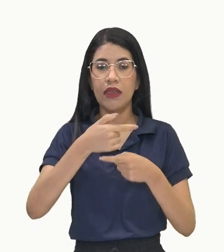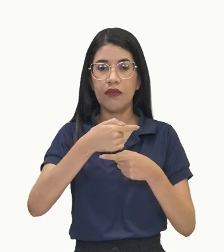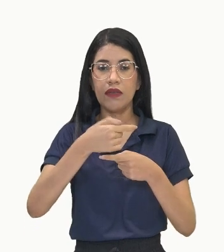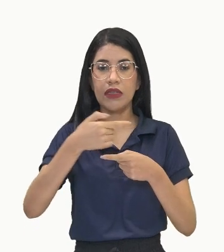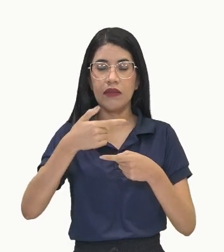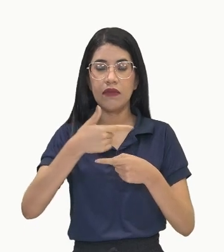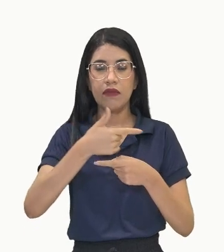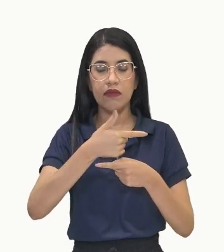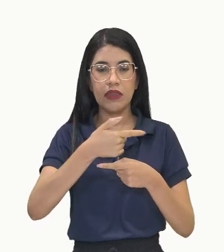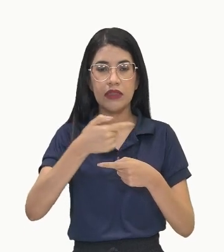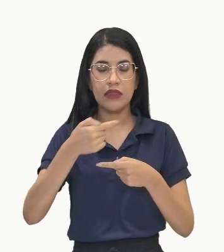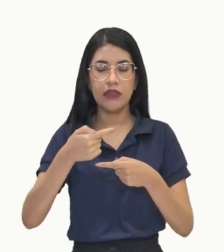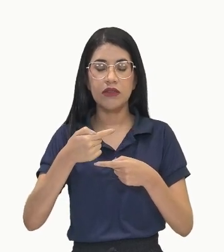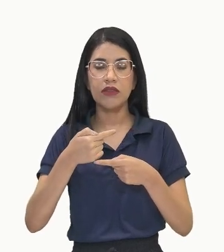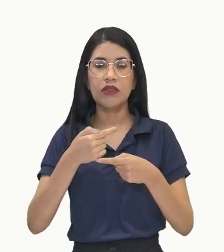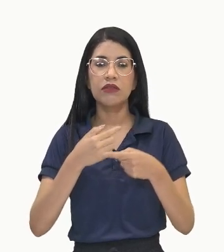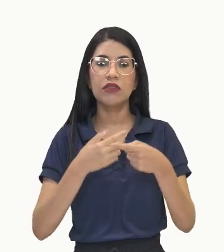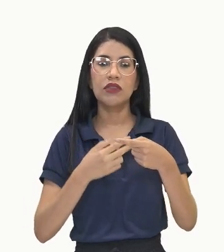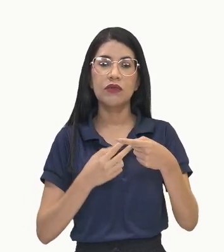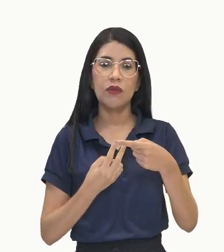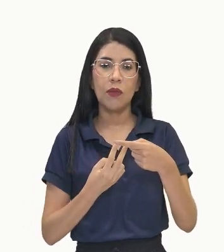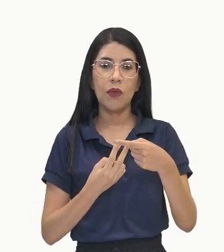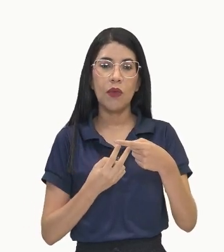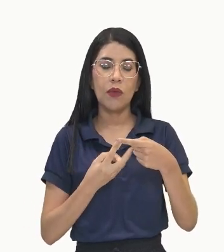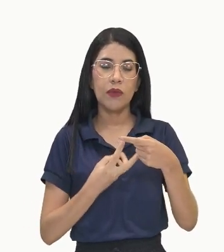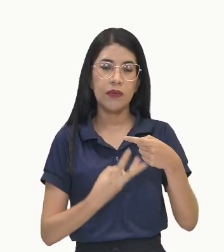27 dividido por